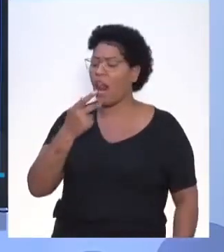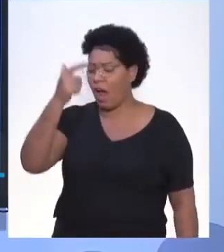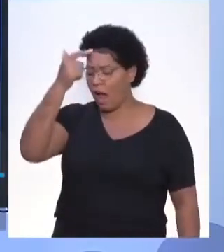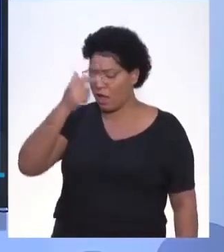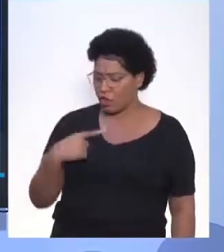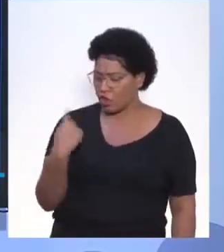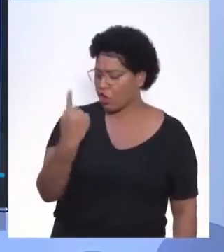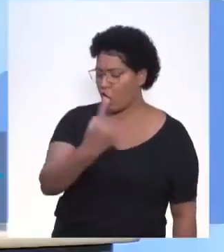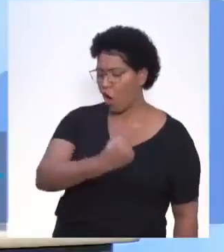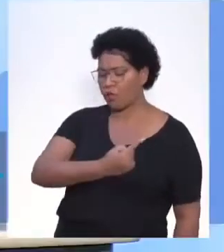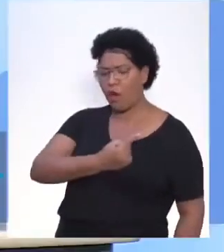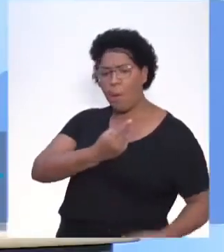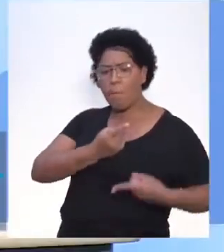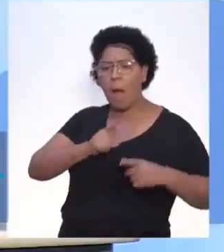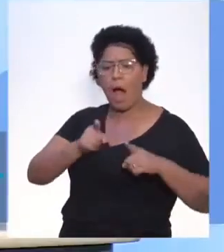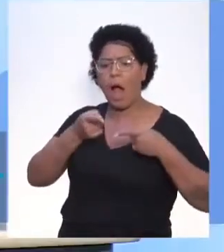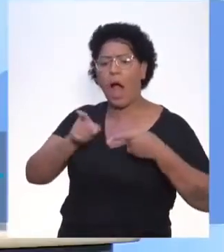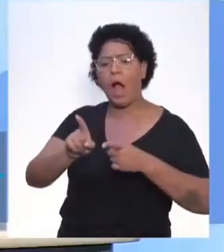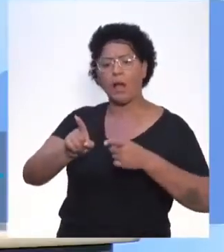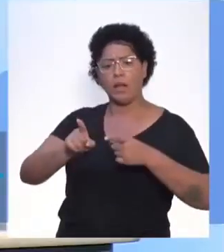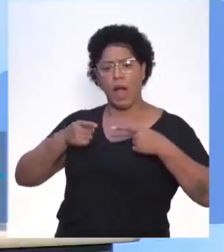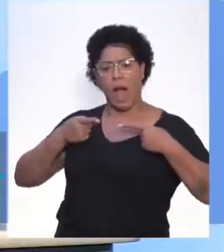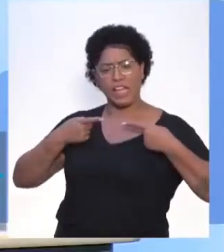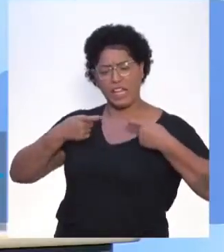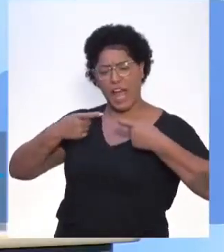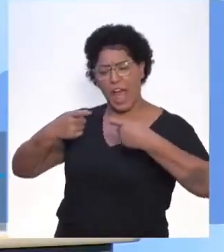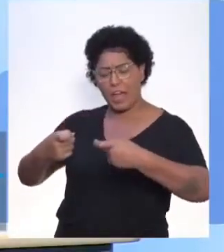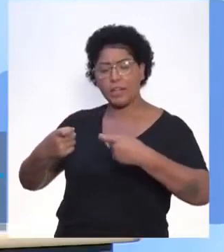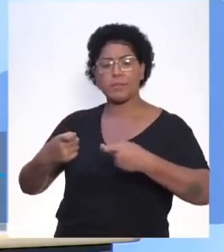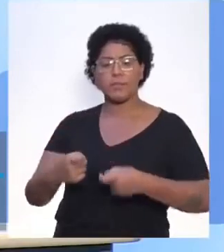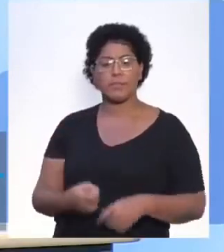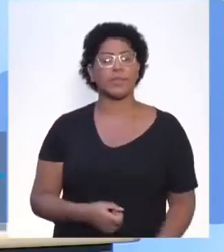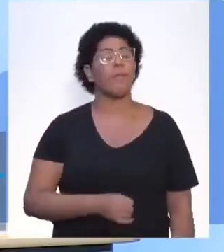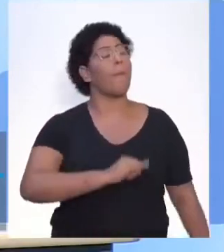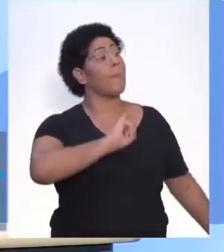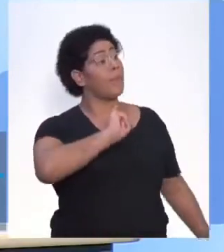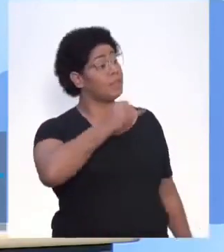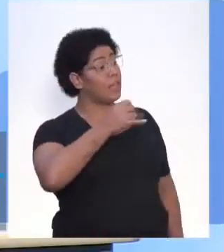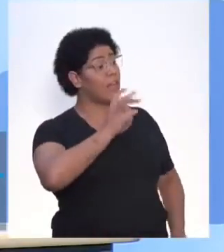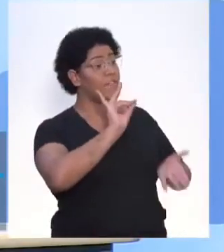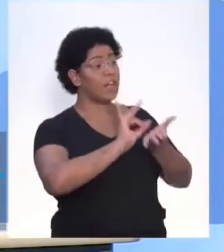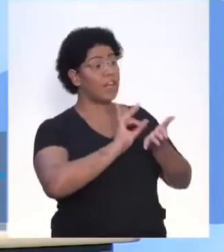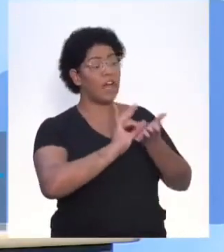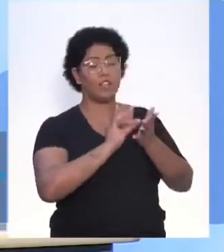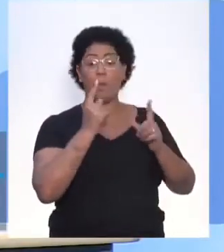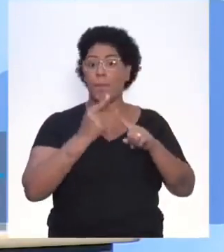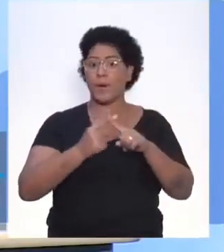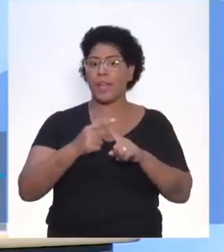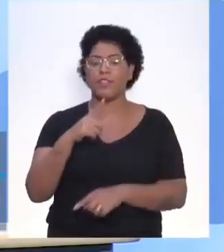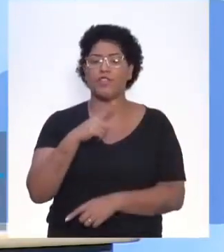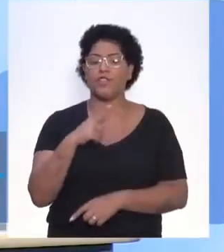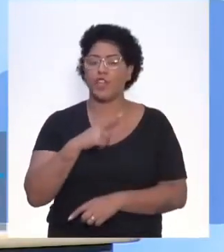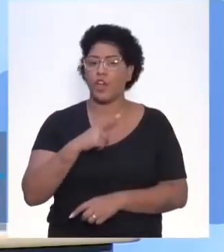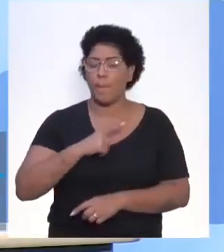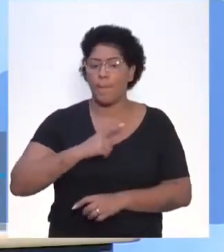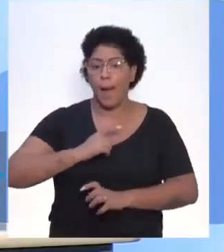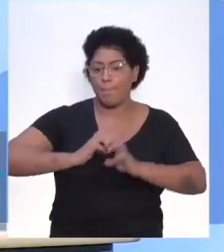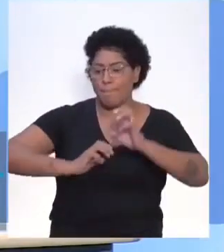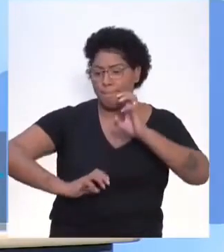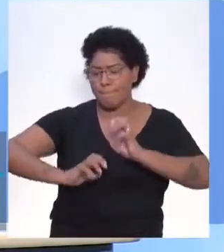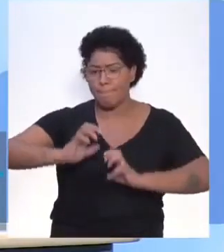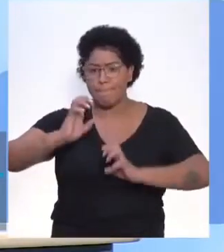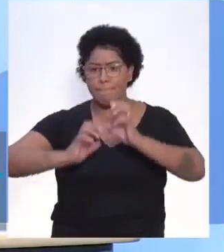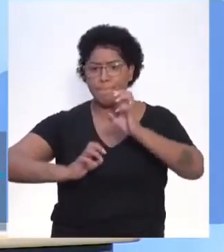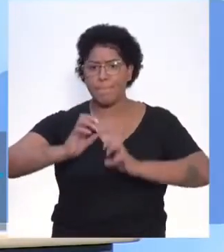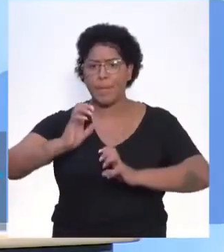povo. Exatamente. Existia toda uma estrutura no Império Axante para dar lugar de poder político